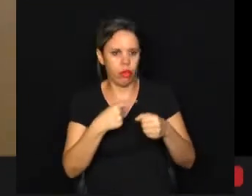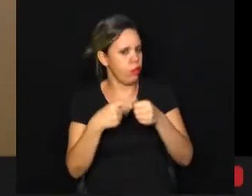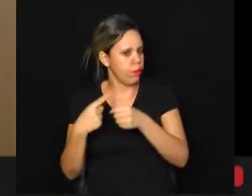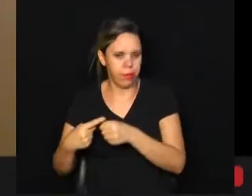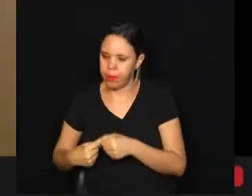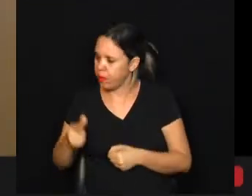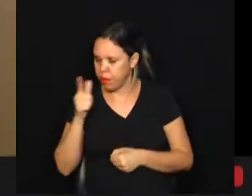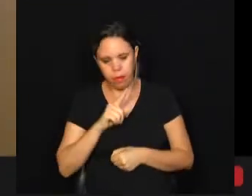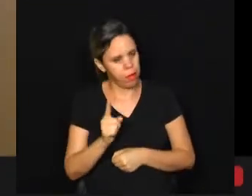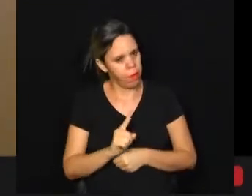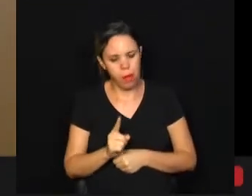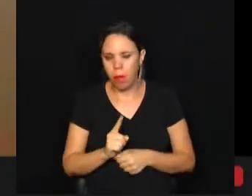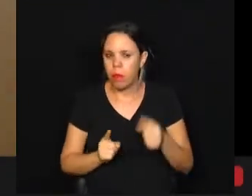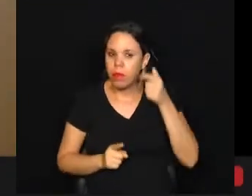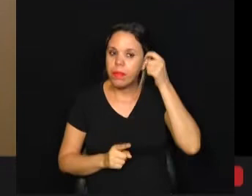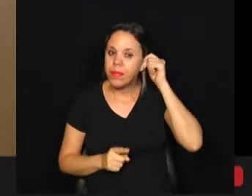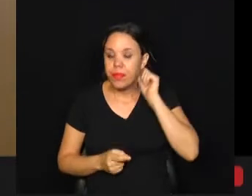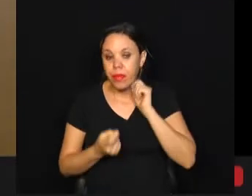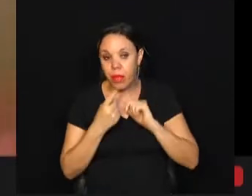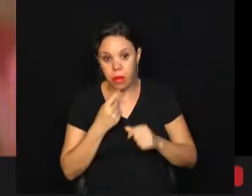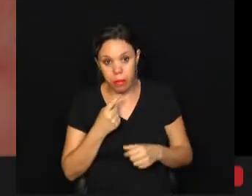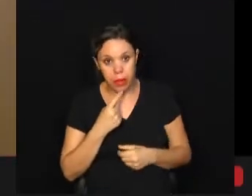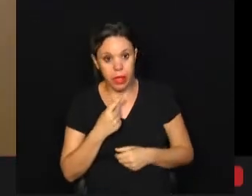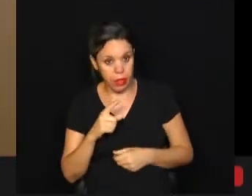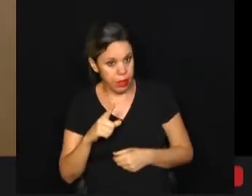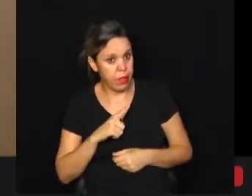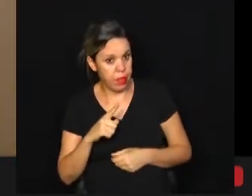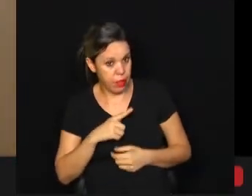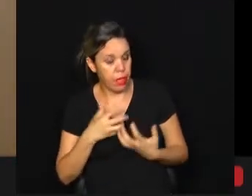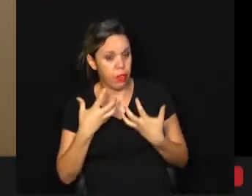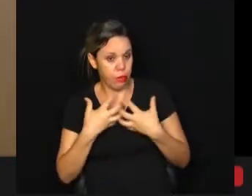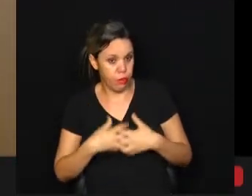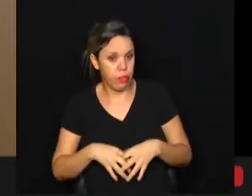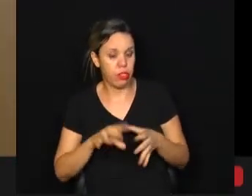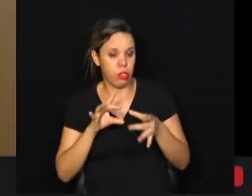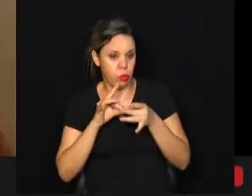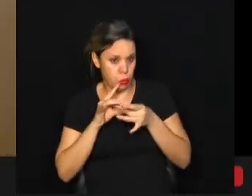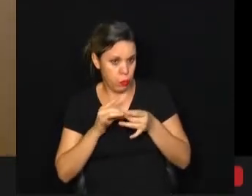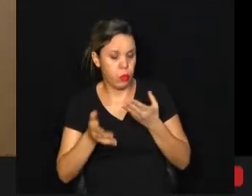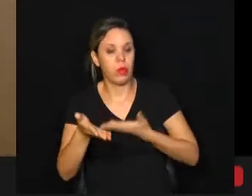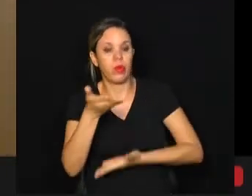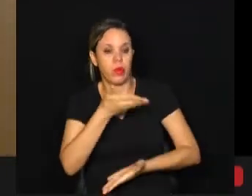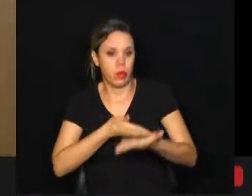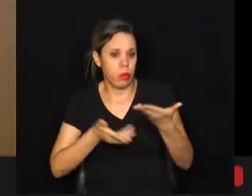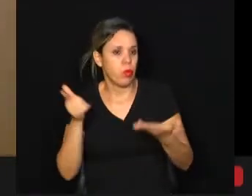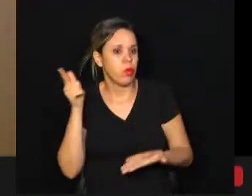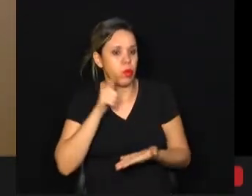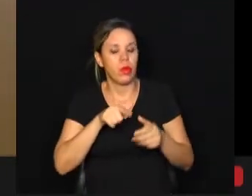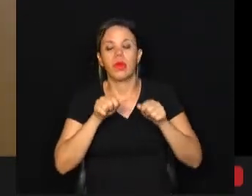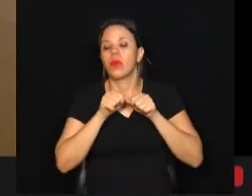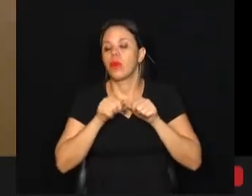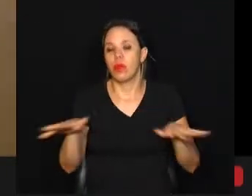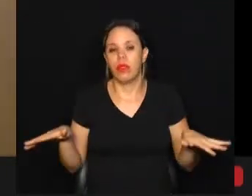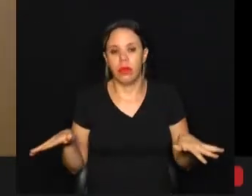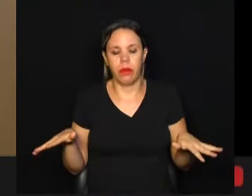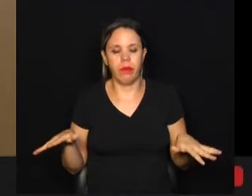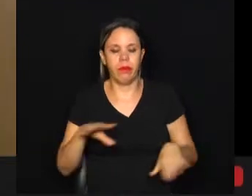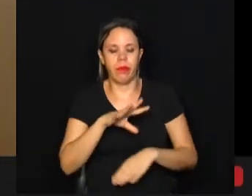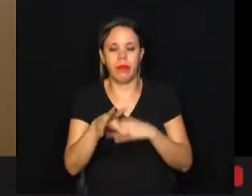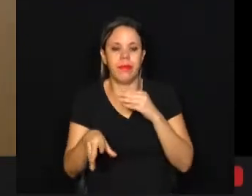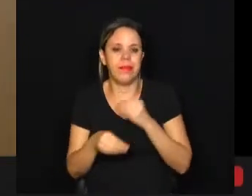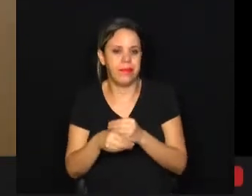conseguiram fazer isso. Quer dizer, Campinas, porque funcionou conjuntamente, conseguiu distribuir,